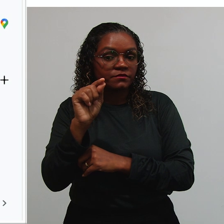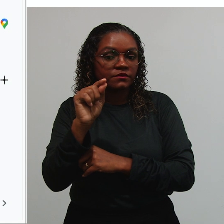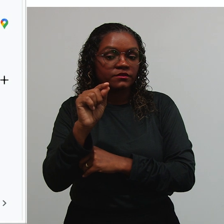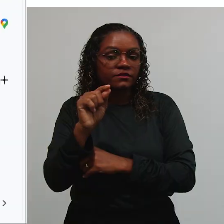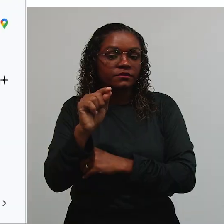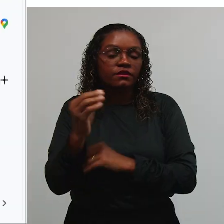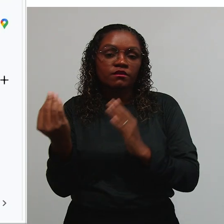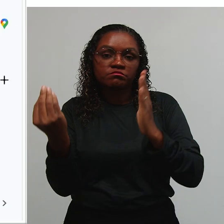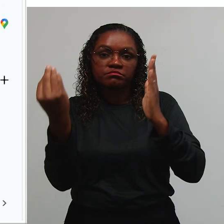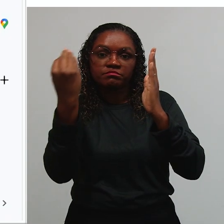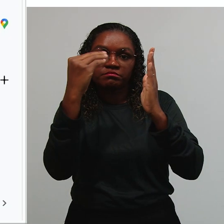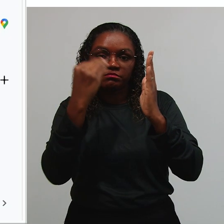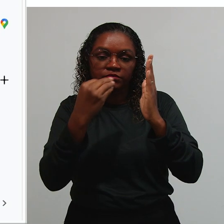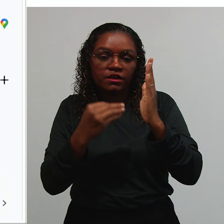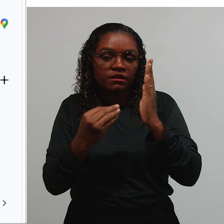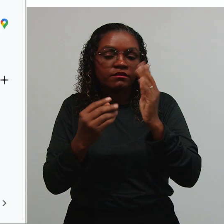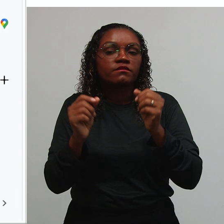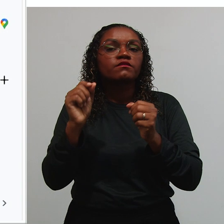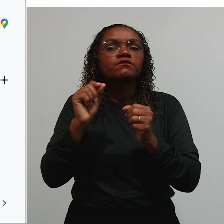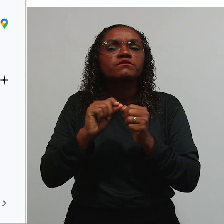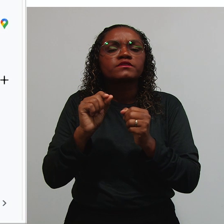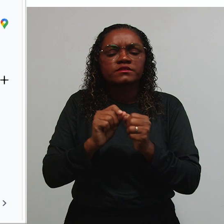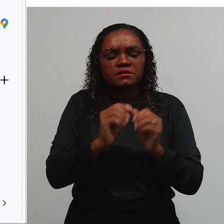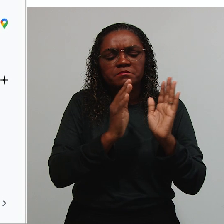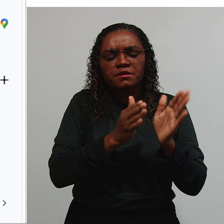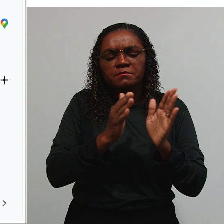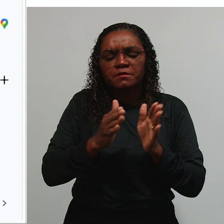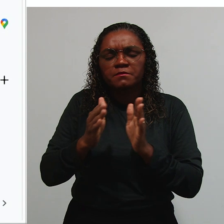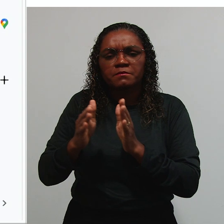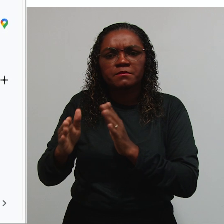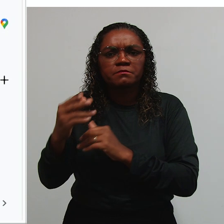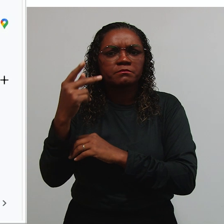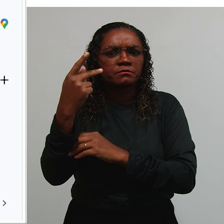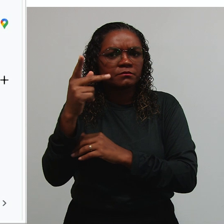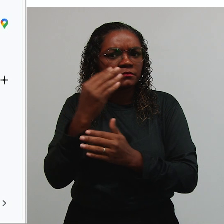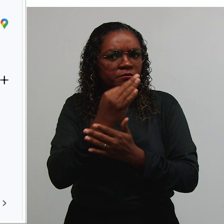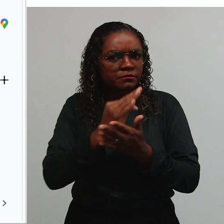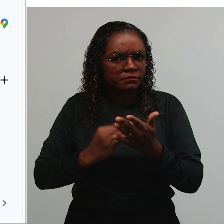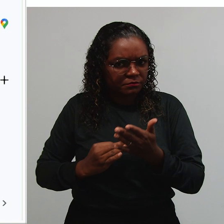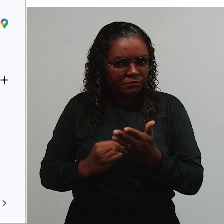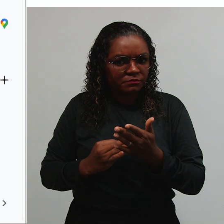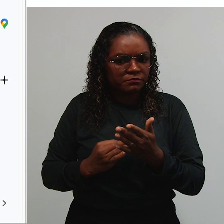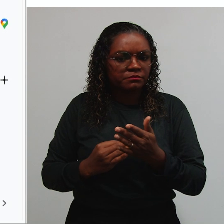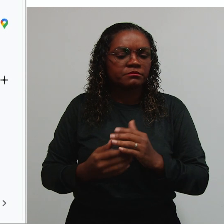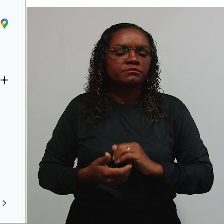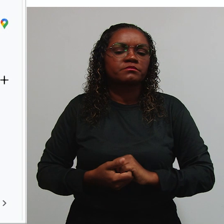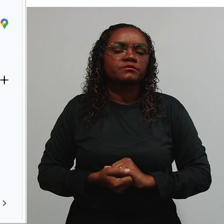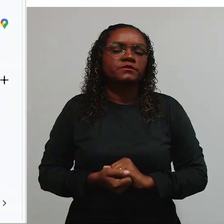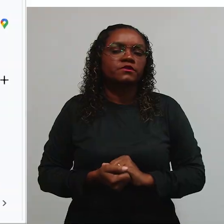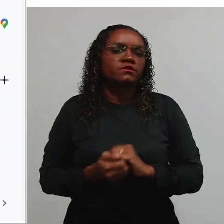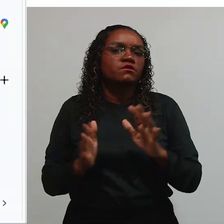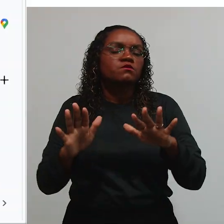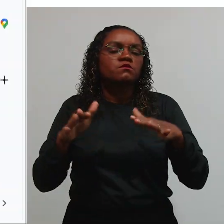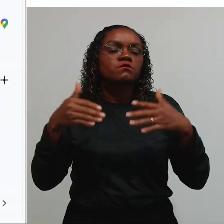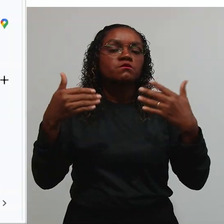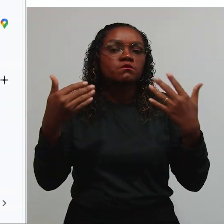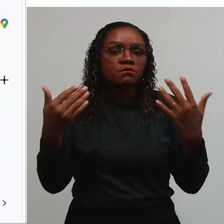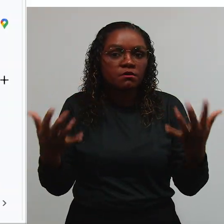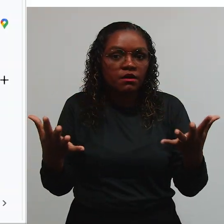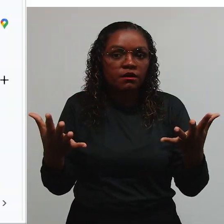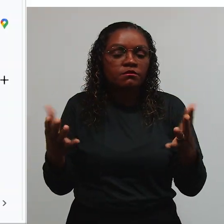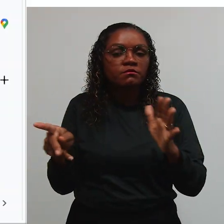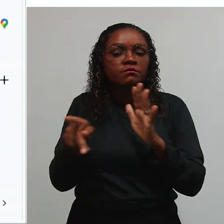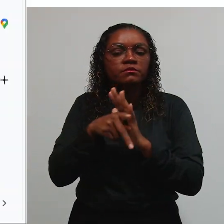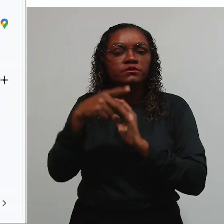informar como faz o passo a passo, tá? O passo a passo. Então você tem que dizer se qual que é o paradigma do